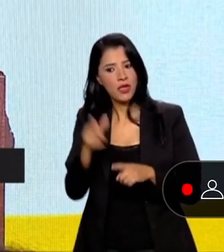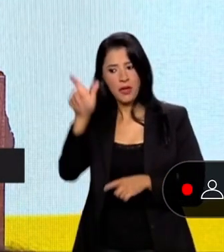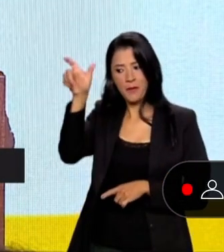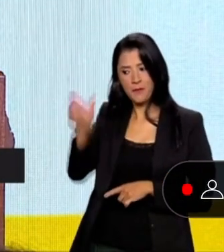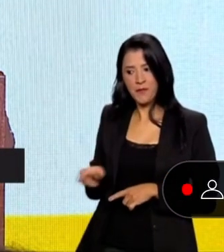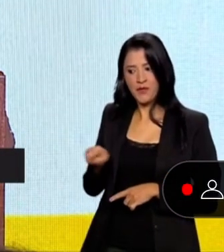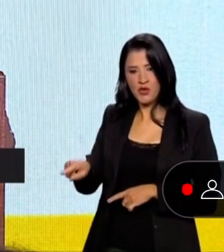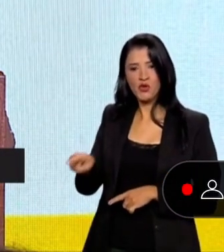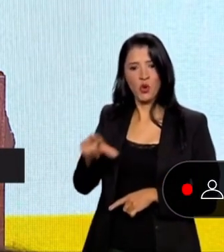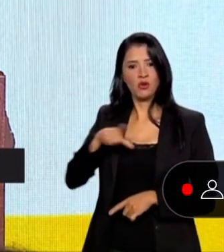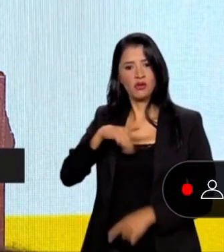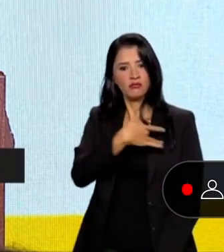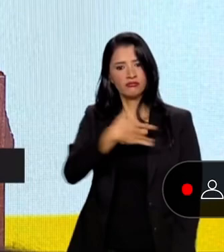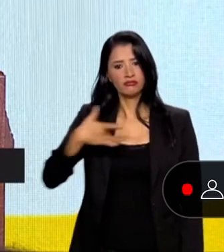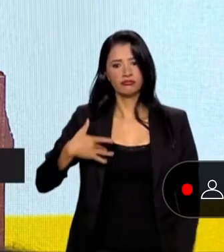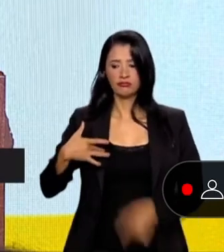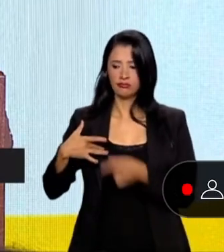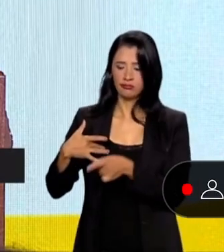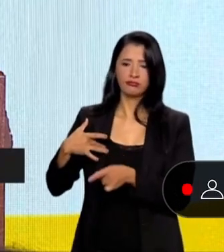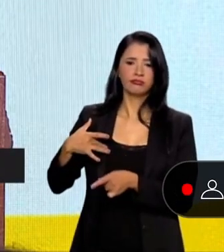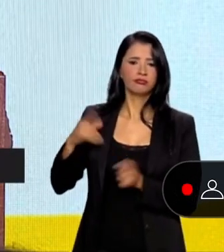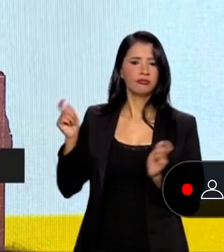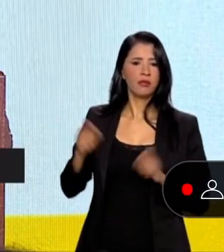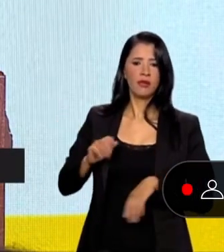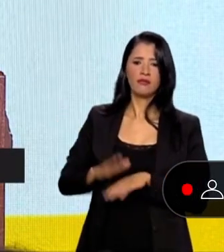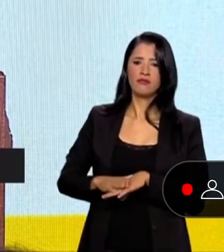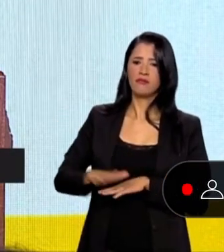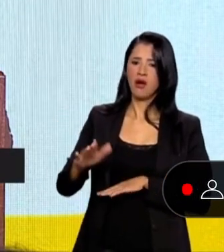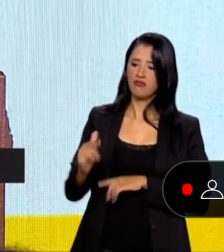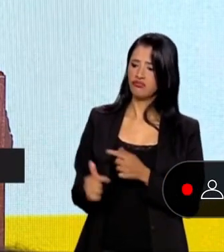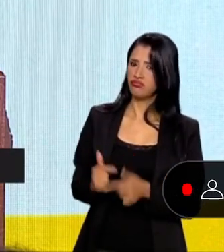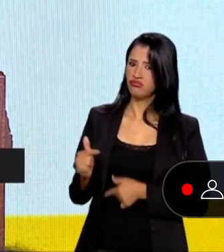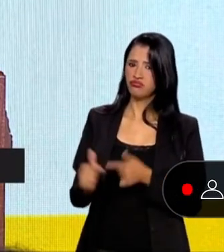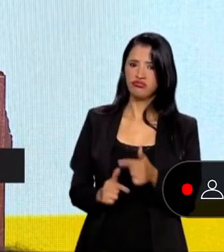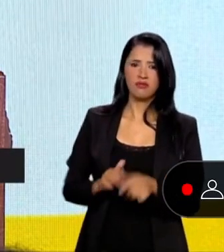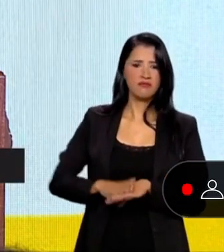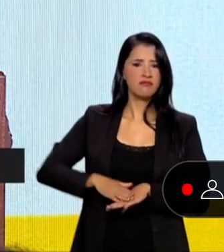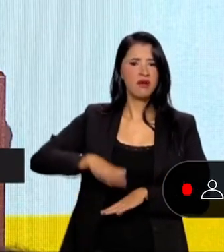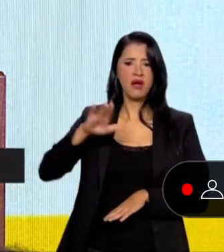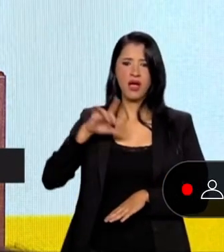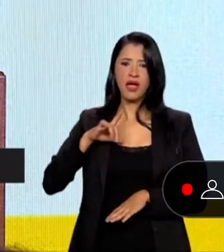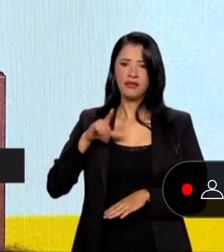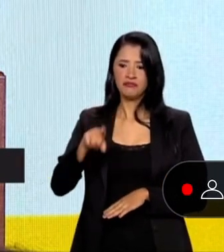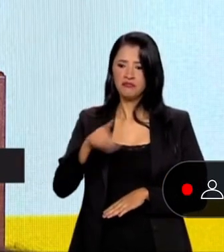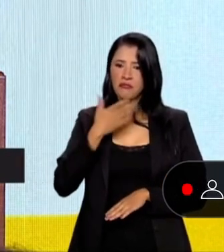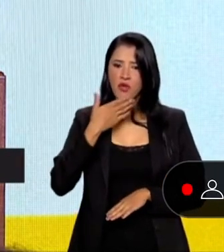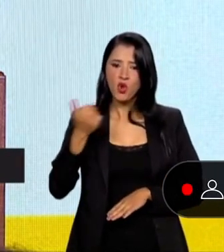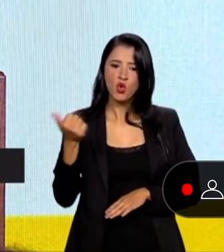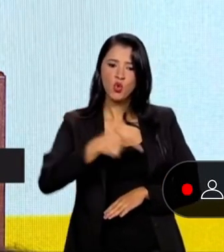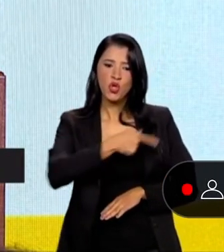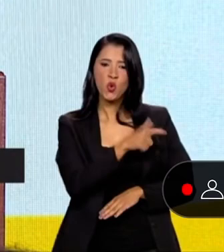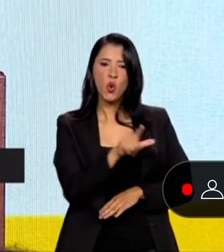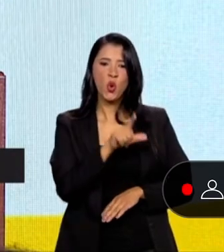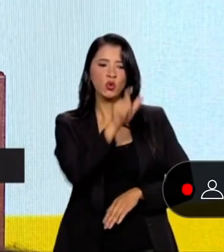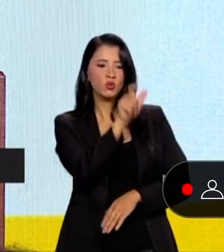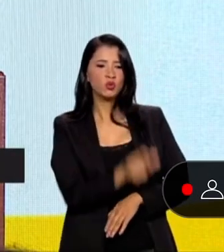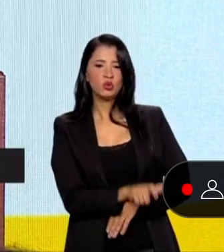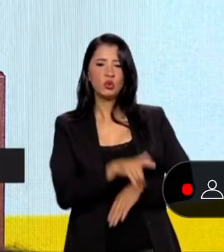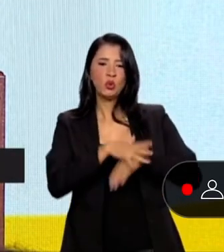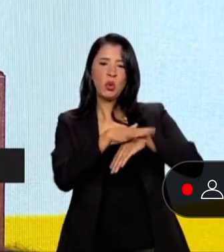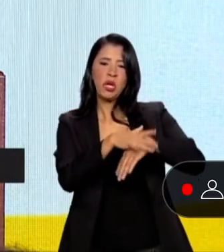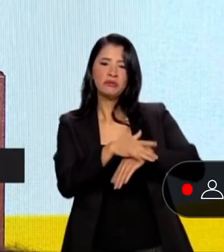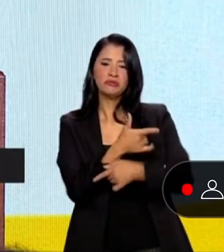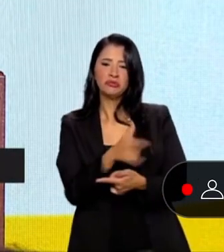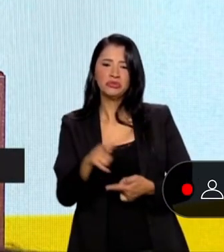com saúde, ele é muito mais produtivo e muito mais útil do que um cidadão doente, sem